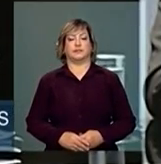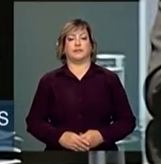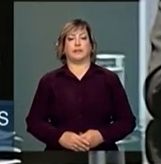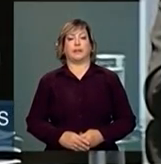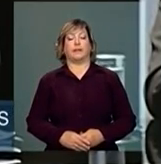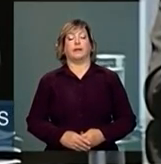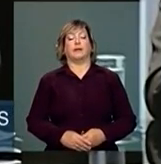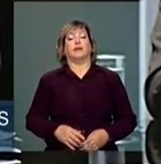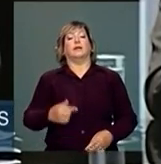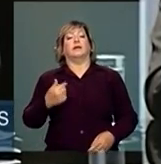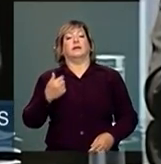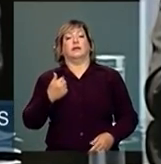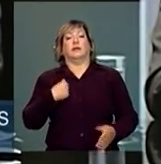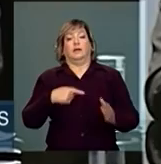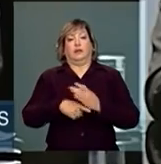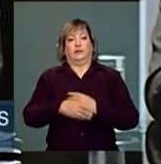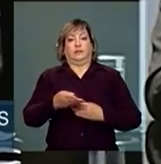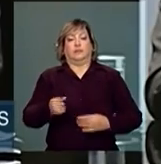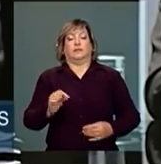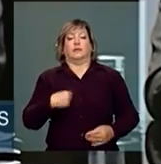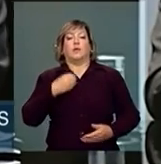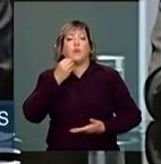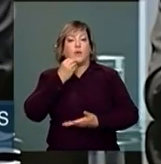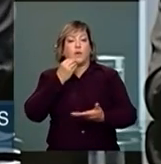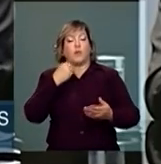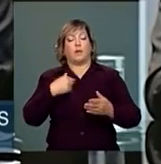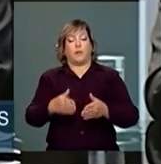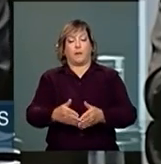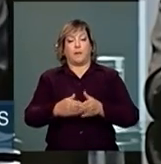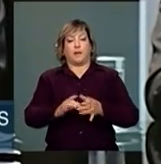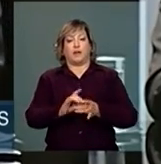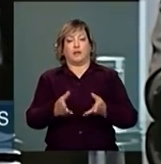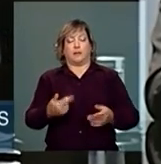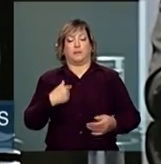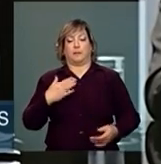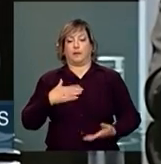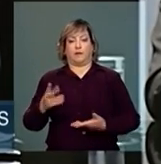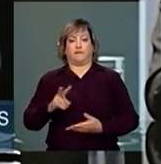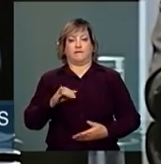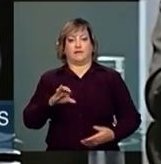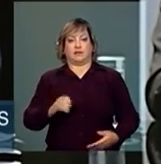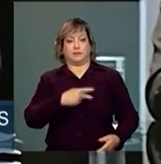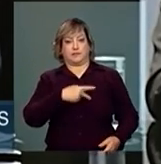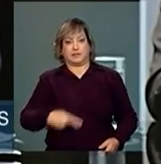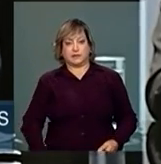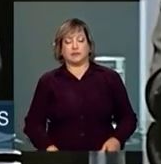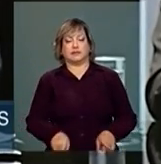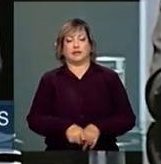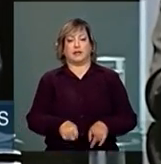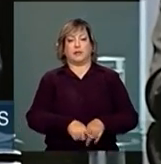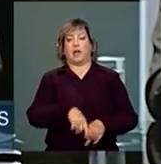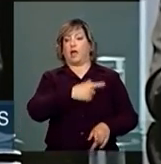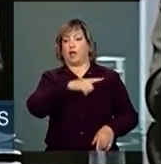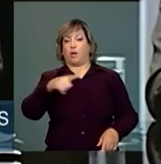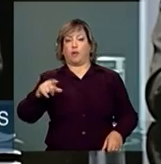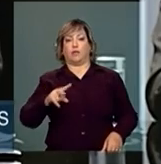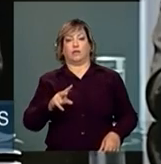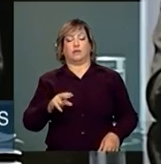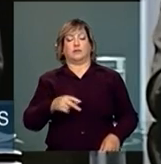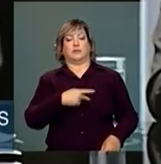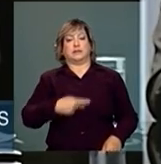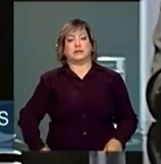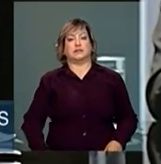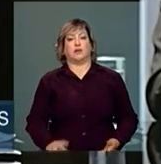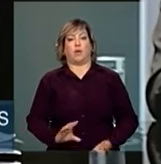a oportunidade, peço licença ao meu vice-presidente e aos demais vice-presidentes do Conselho